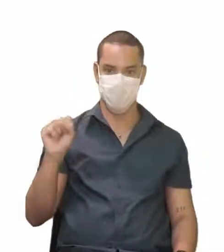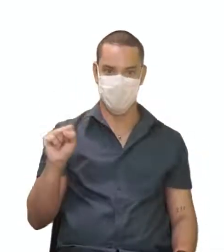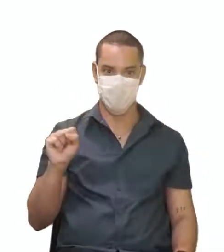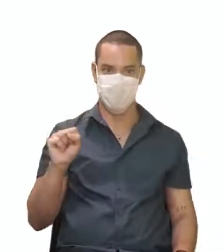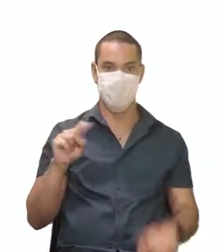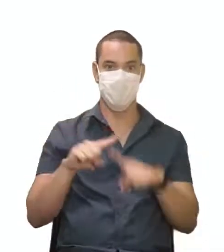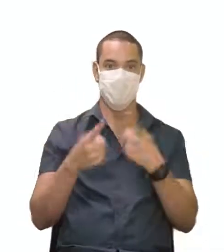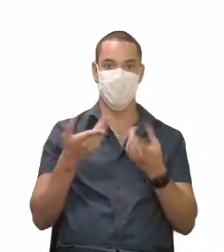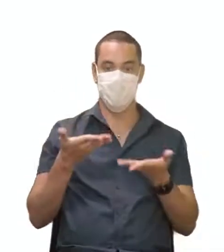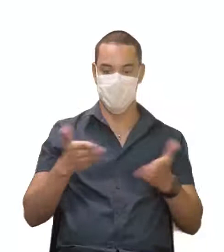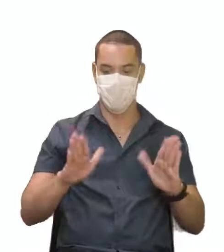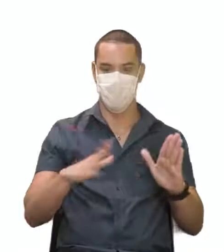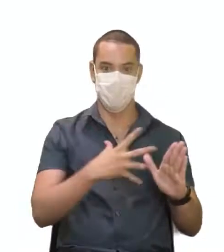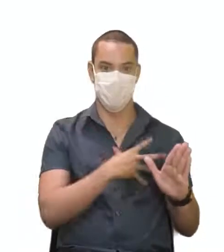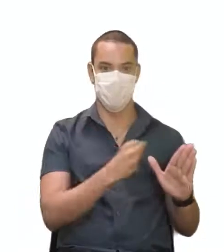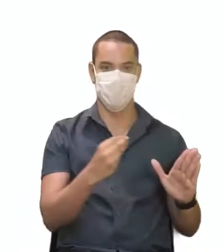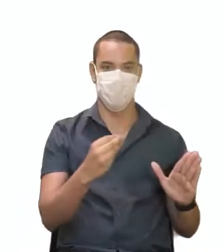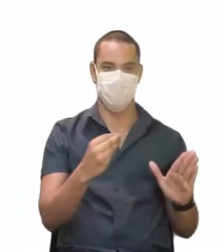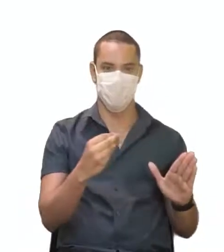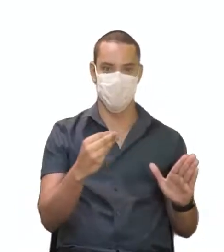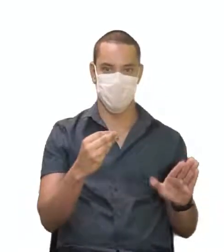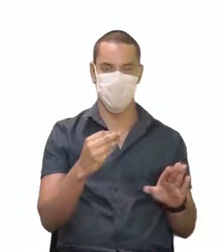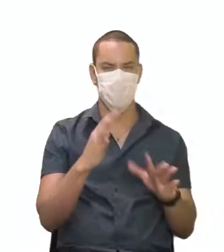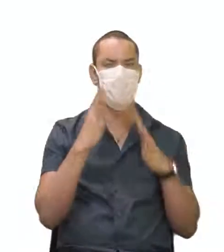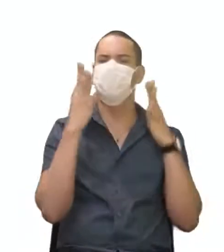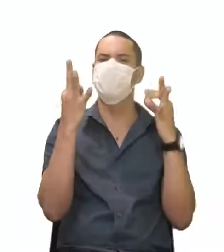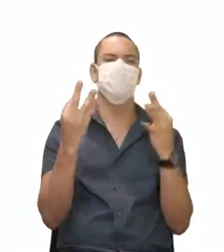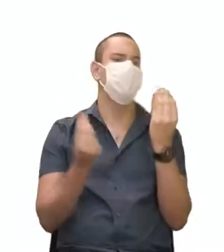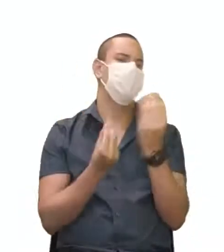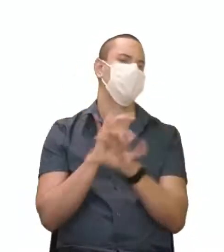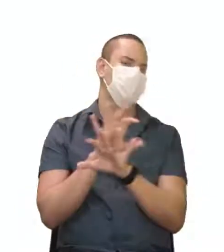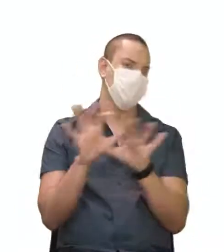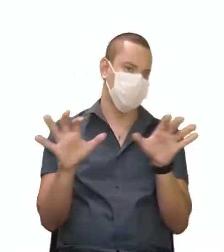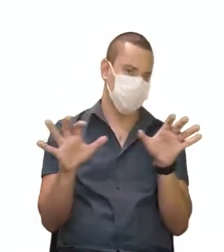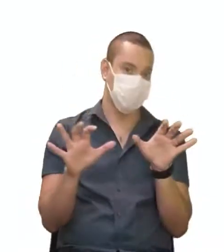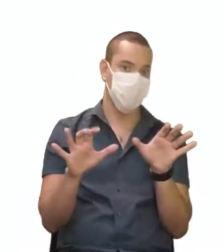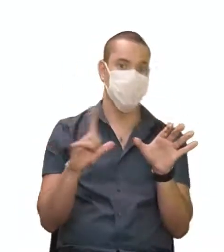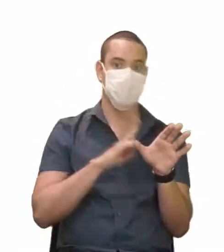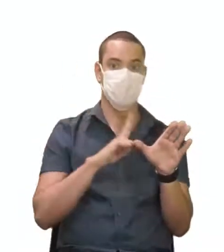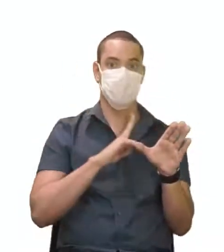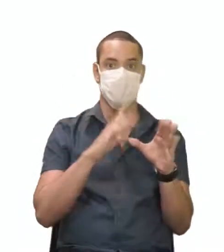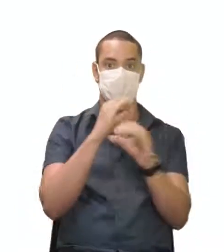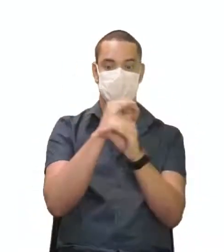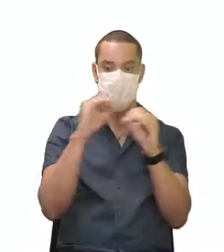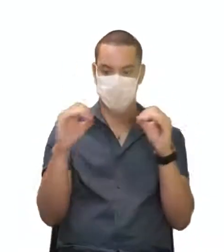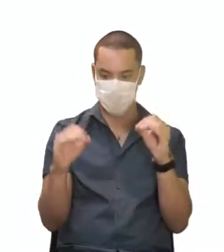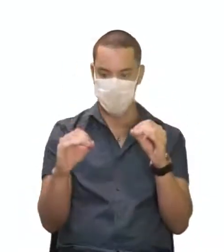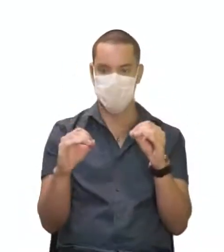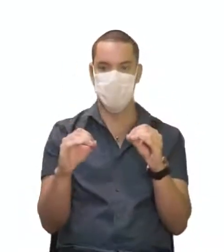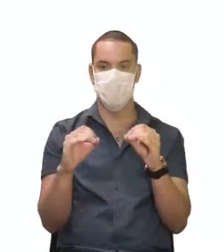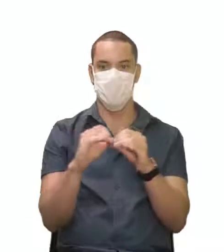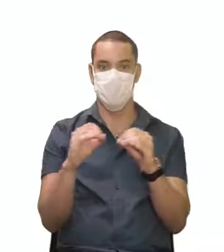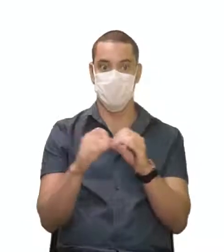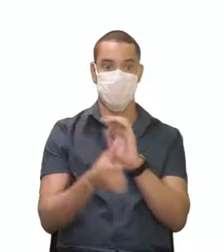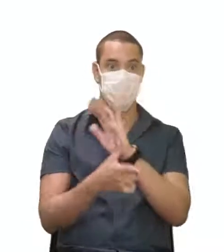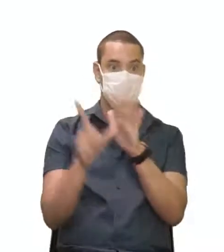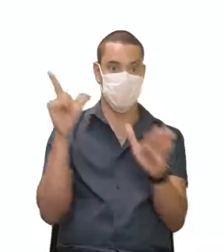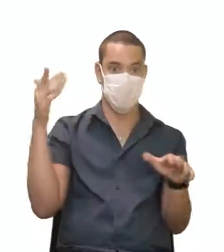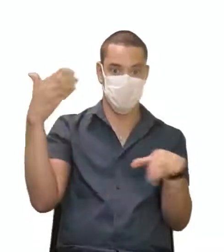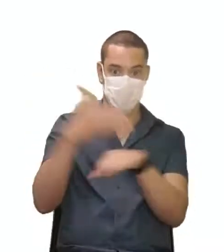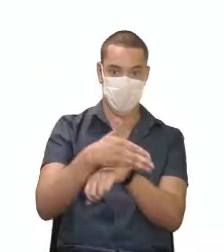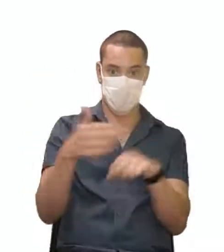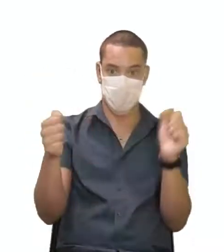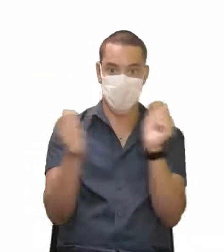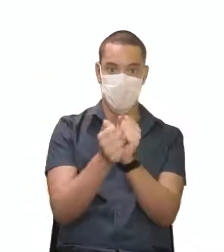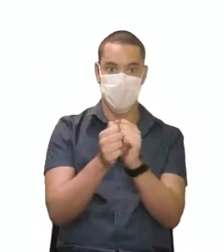As cromátides filhas. Preste atenção. Ele sofreu uma duplicação dos cromossomos antes de entrar no processo de